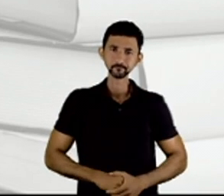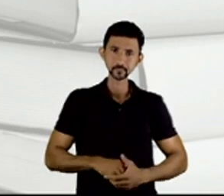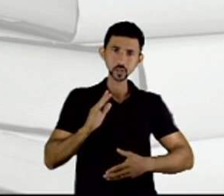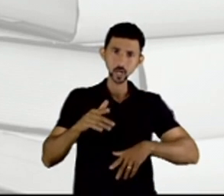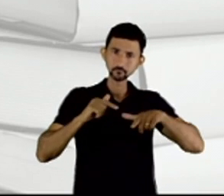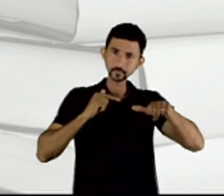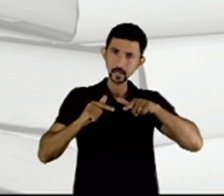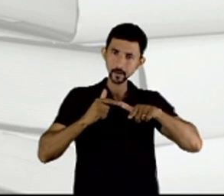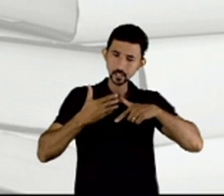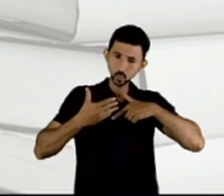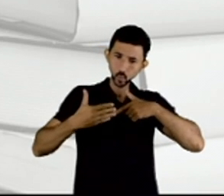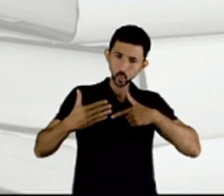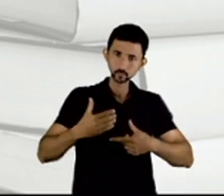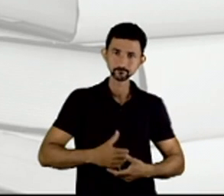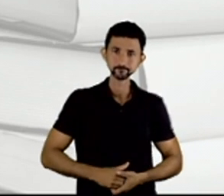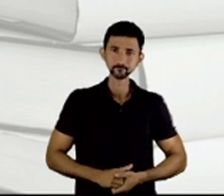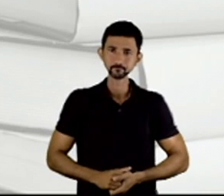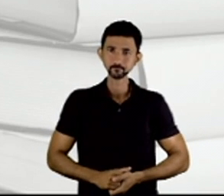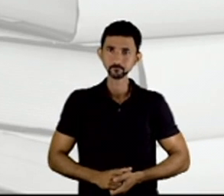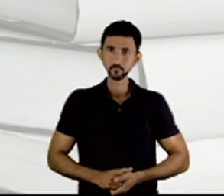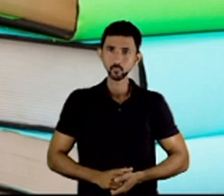trabalhando até o presente momento,